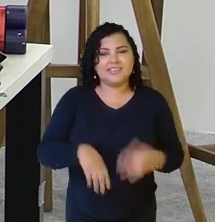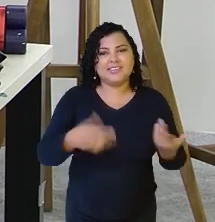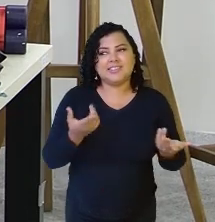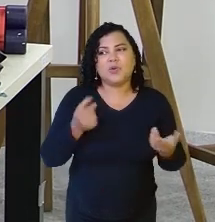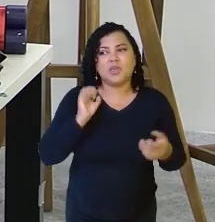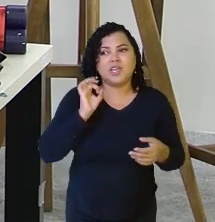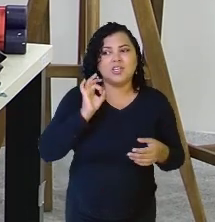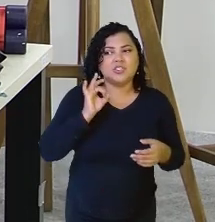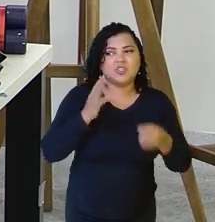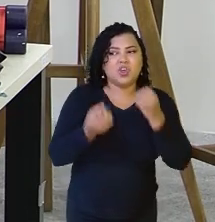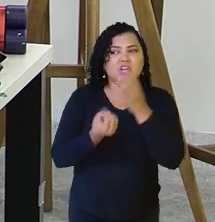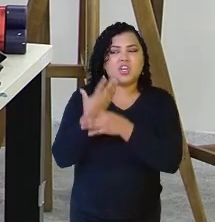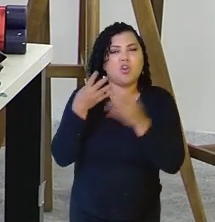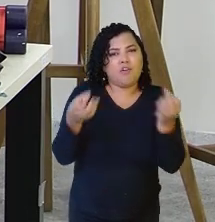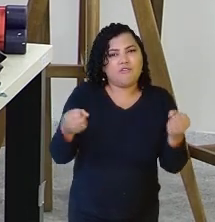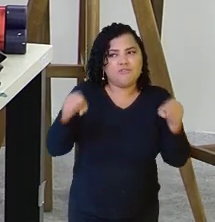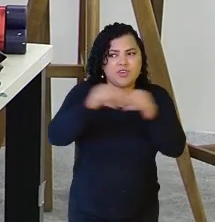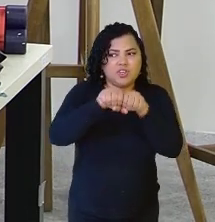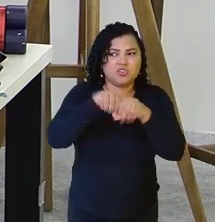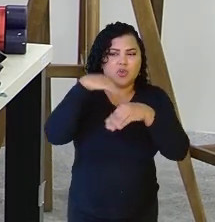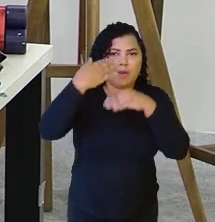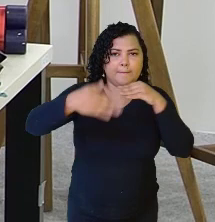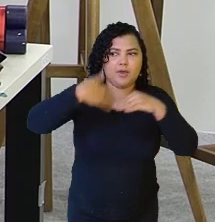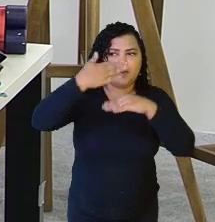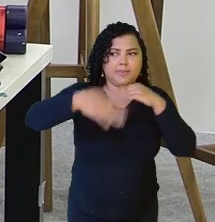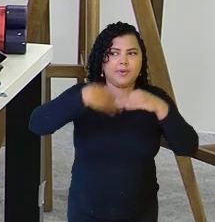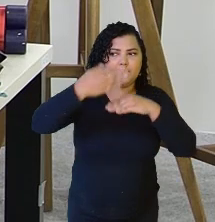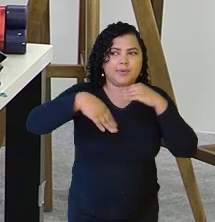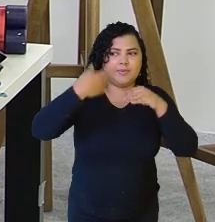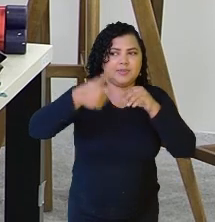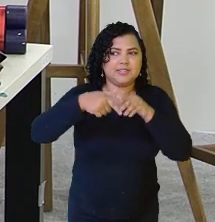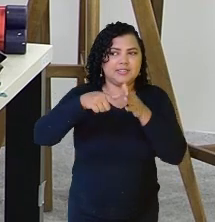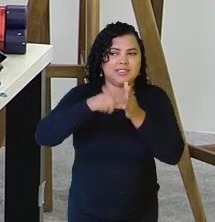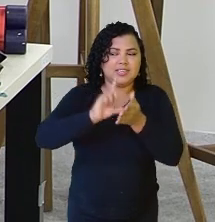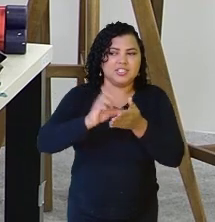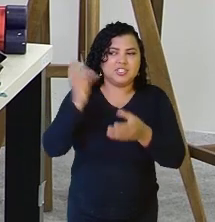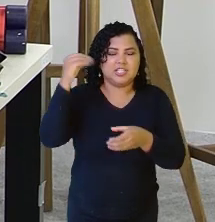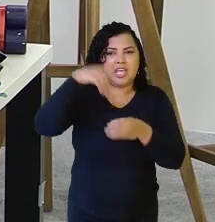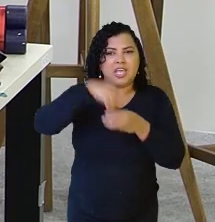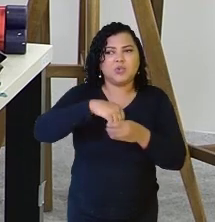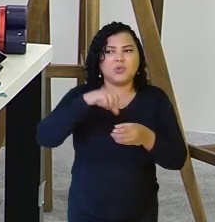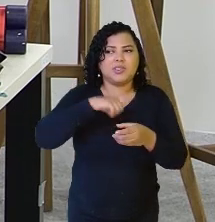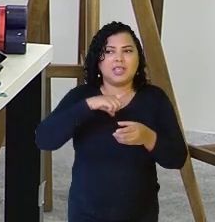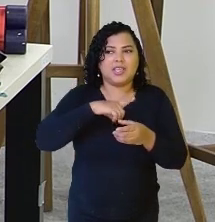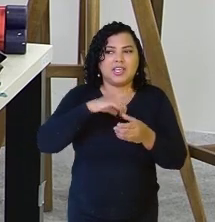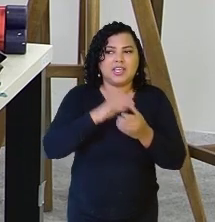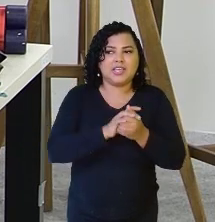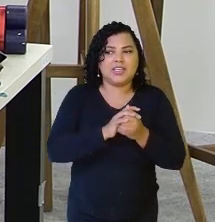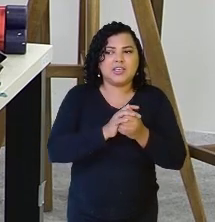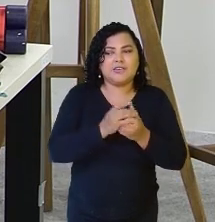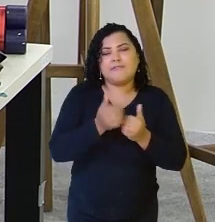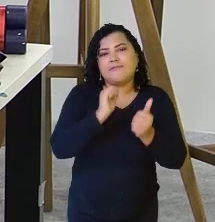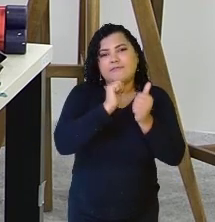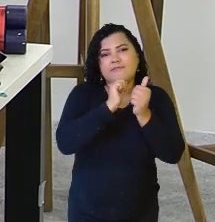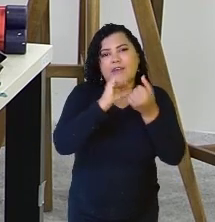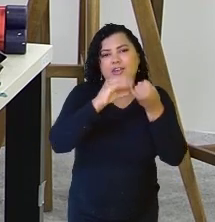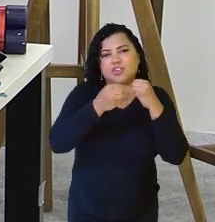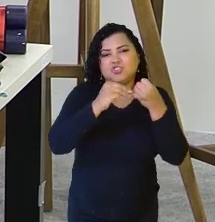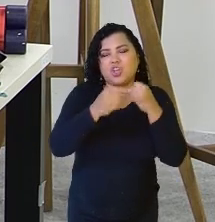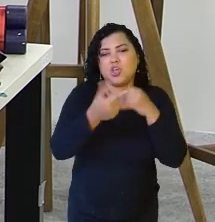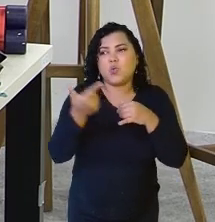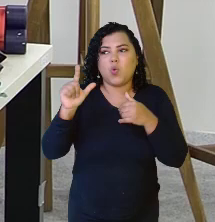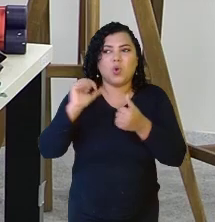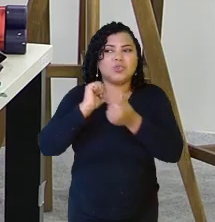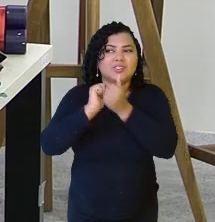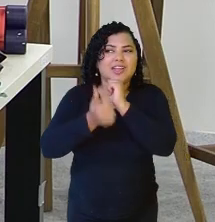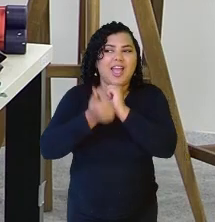só simplesmente fechou aqui com fita adesiva, mas antes ele colocou, em um ele colocou um tipo de grão, acho que foi feijão, e o outro